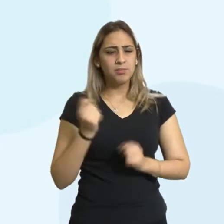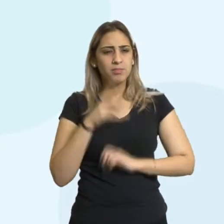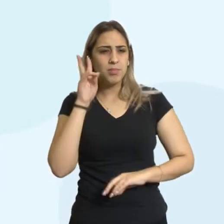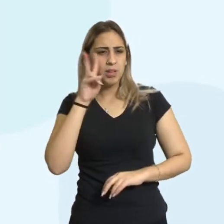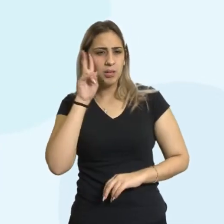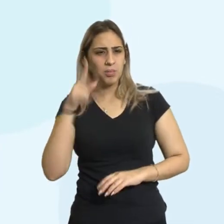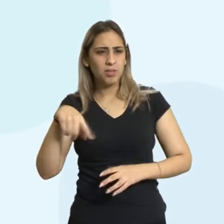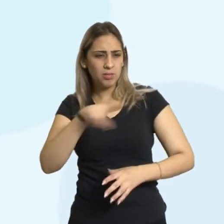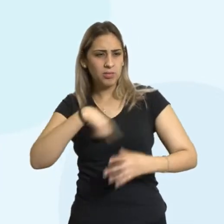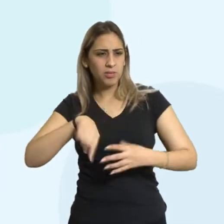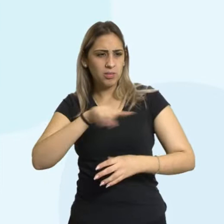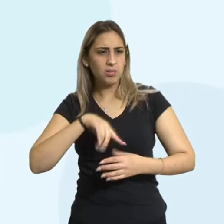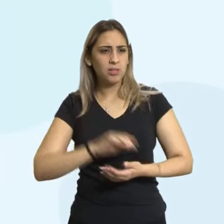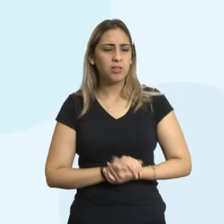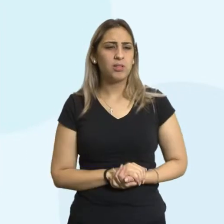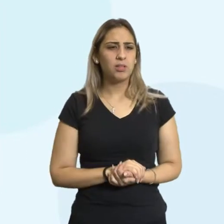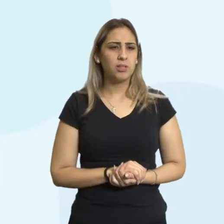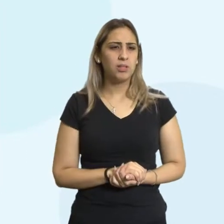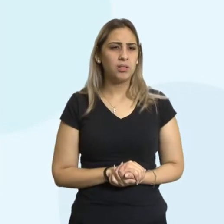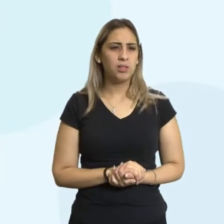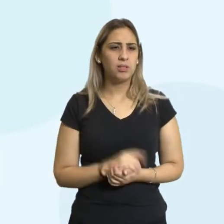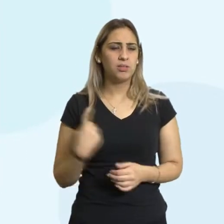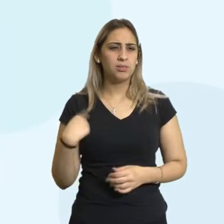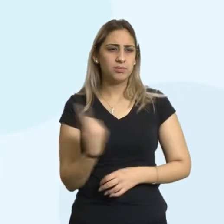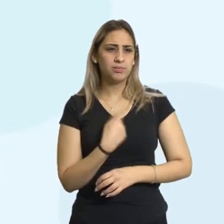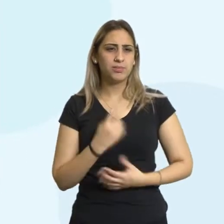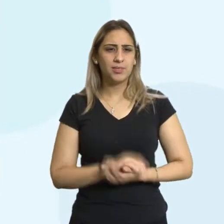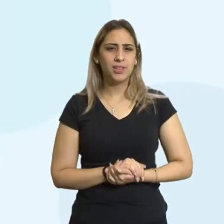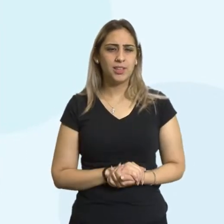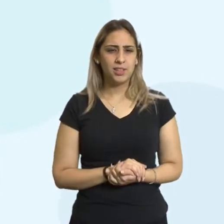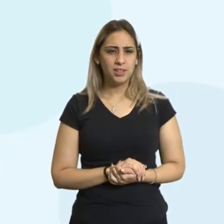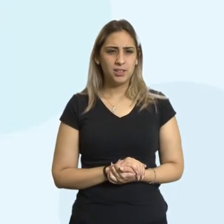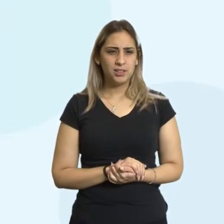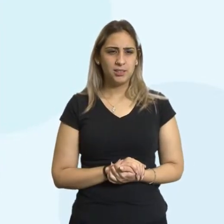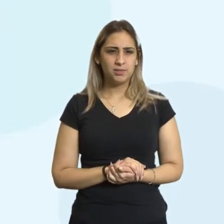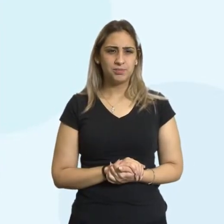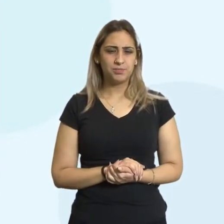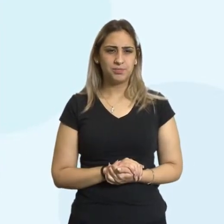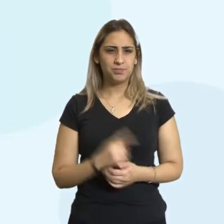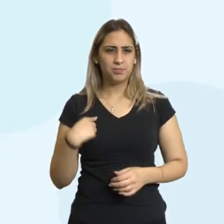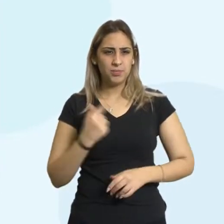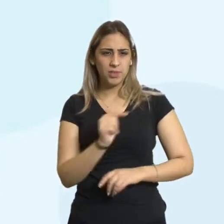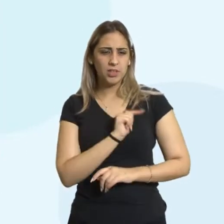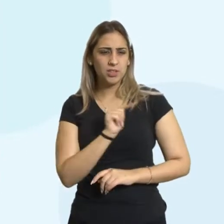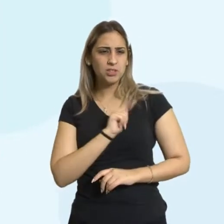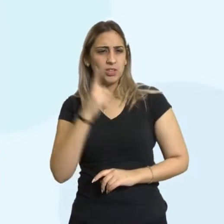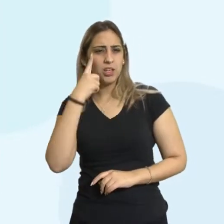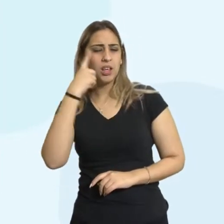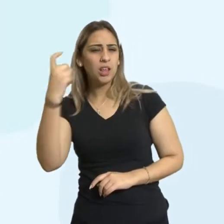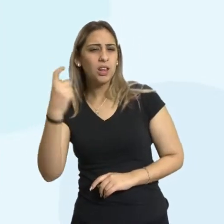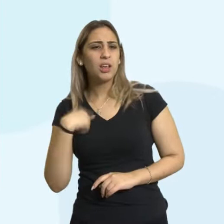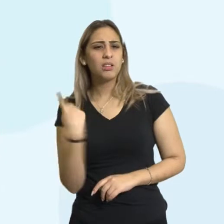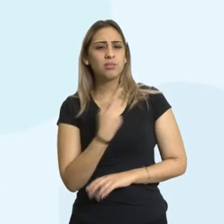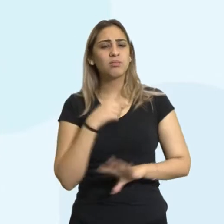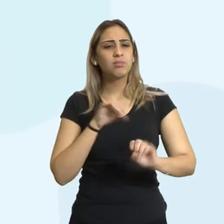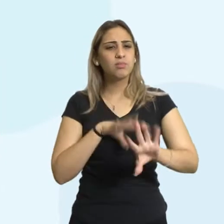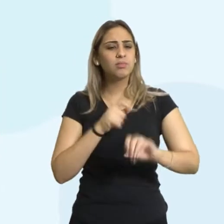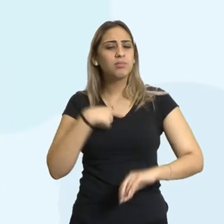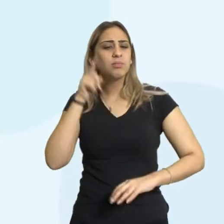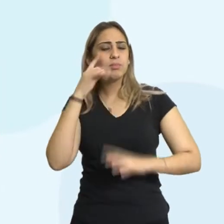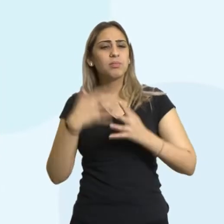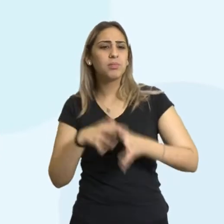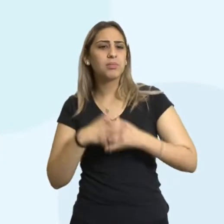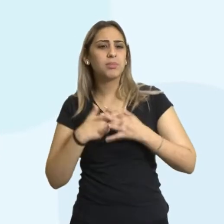lembrar vocês que a educação física né quando como ela era pensada lá no passado a gente tinha ideia de que a educação porque ela